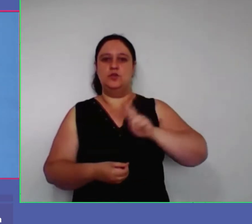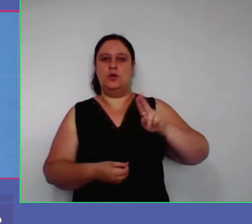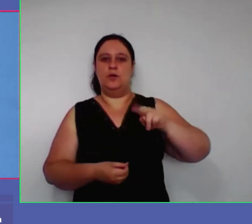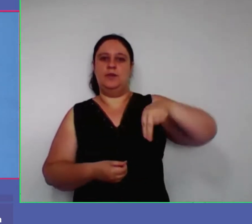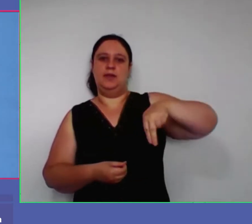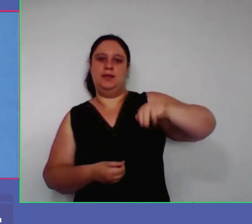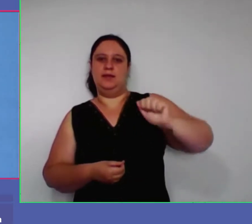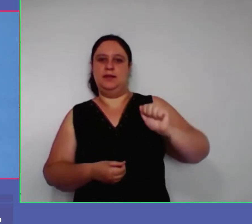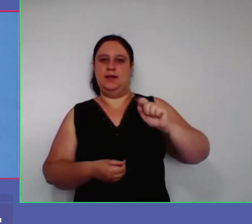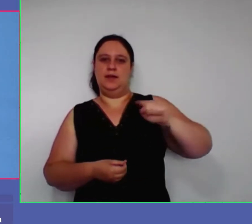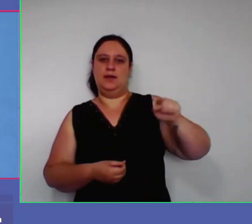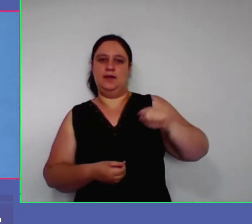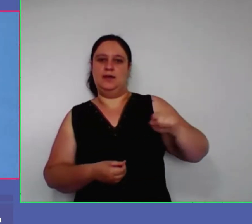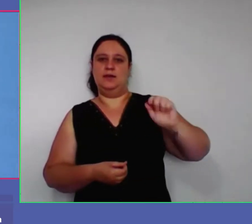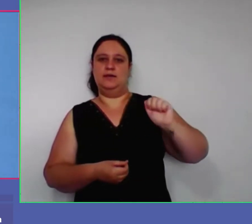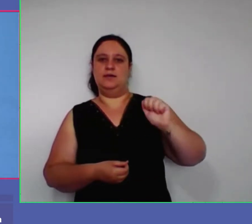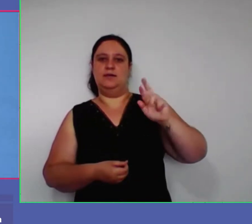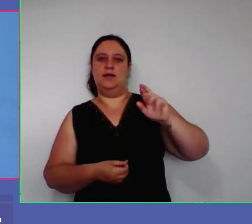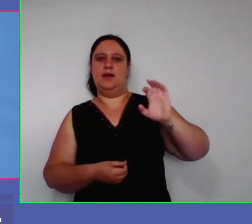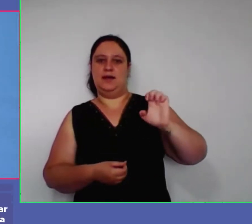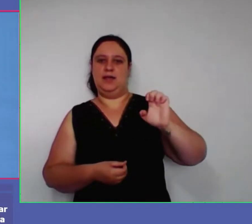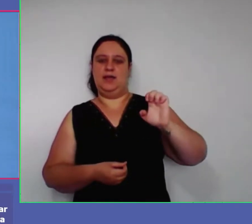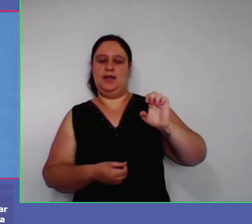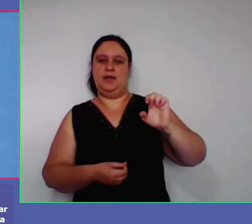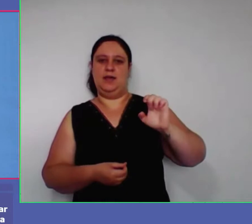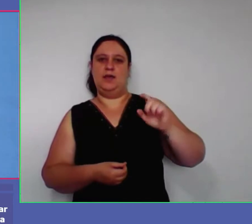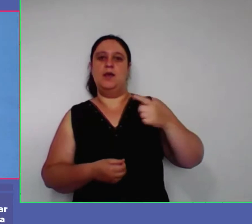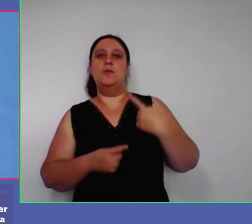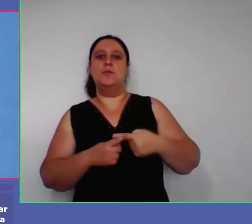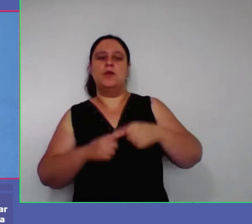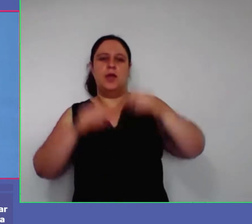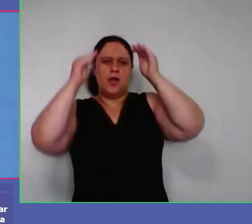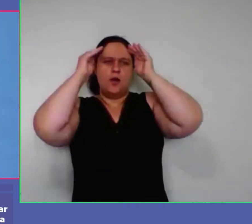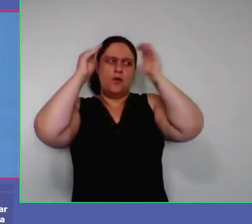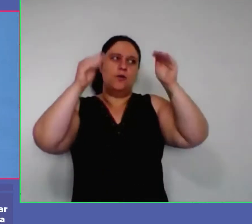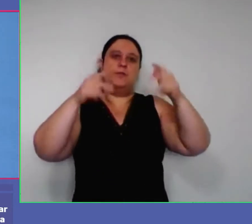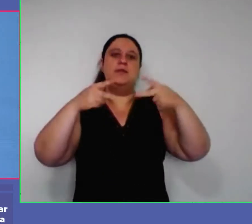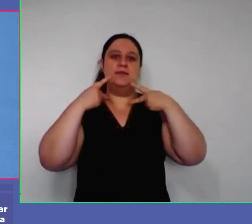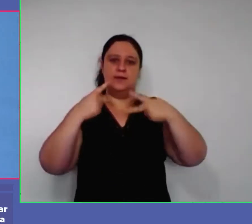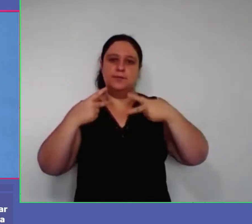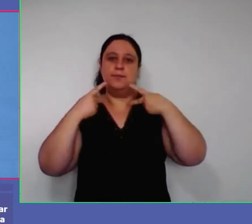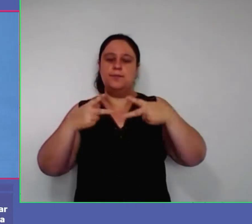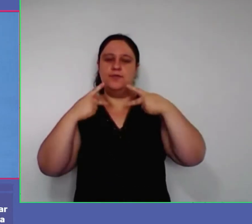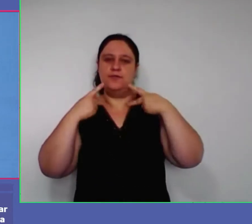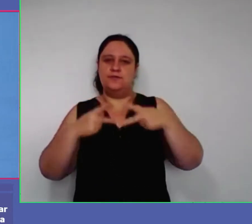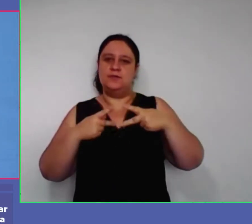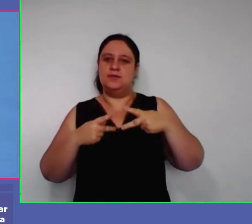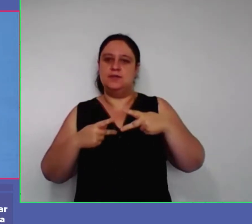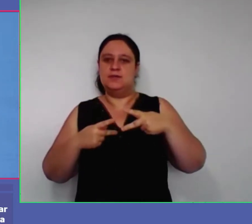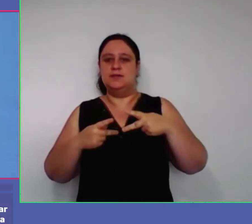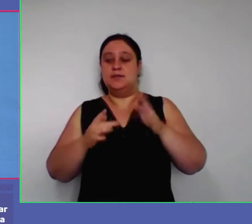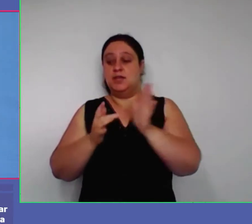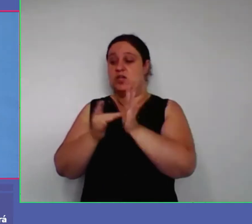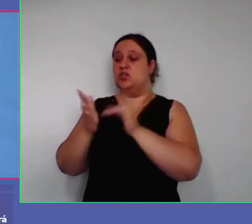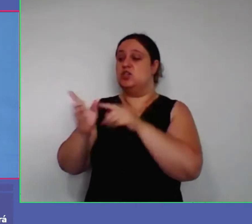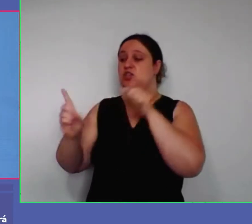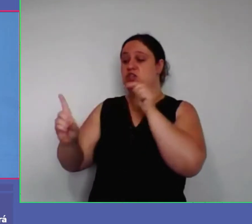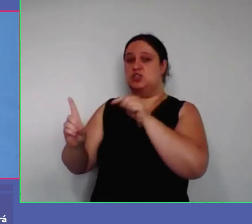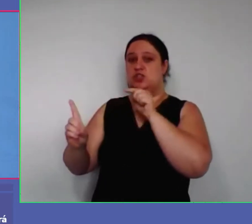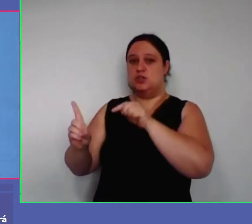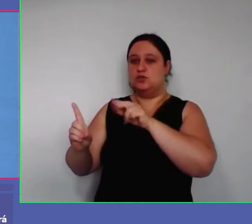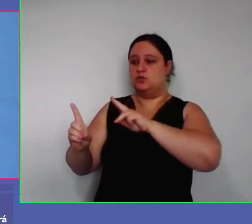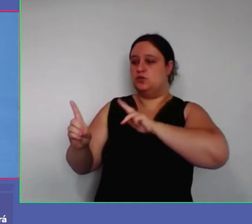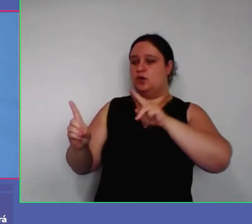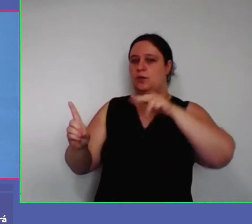que se cumprisse o que fora dito por intermédio dos profetas: ele será chamado Nazareno.